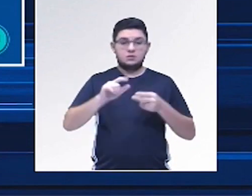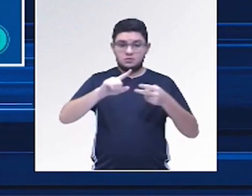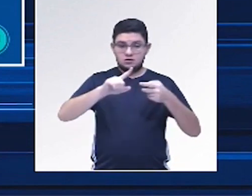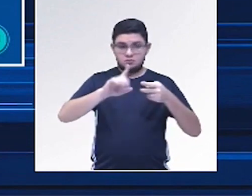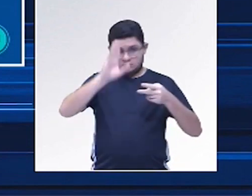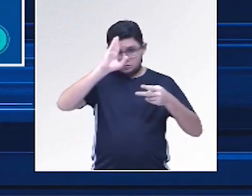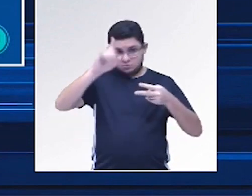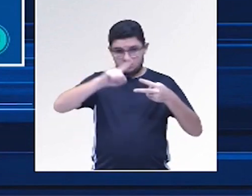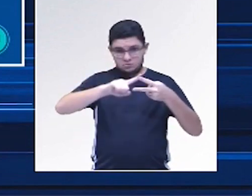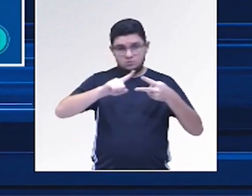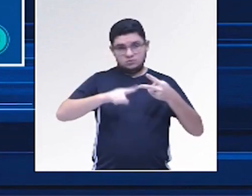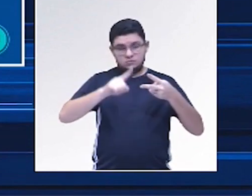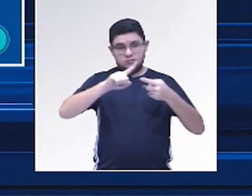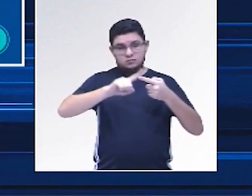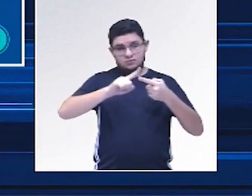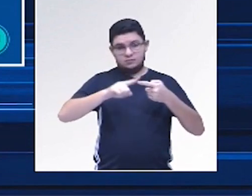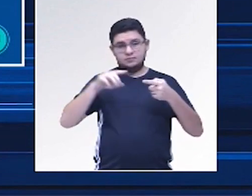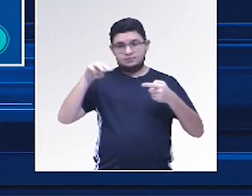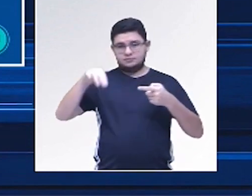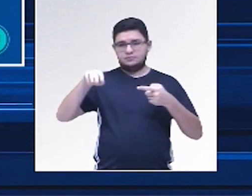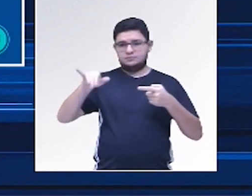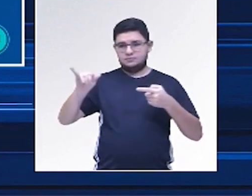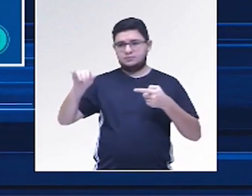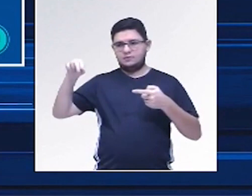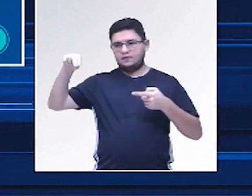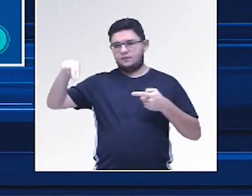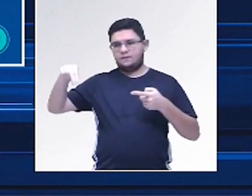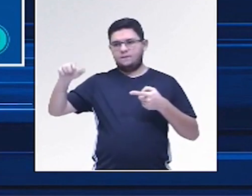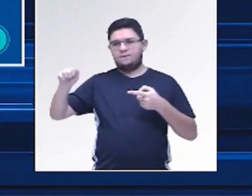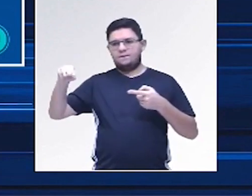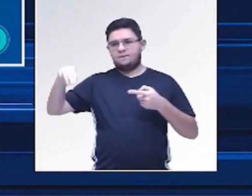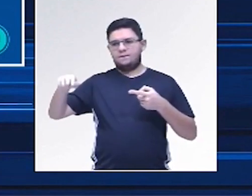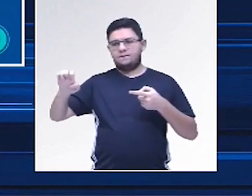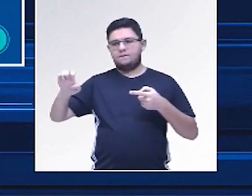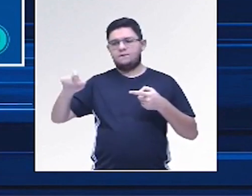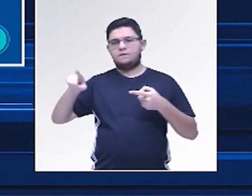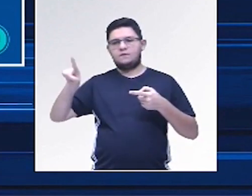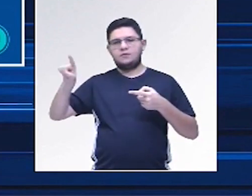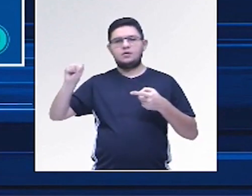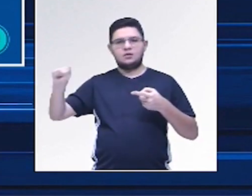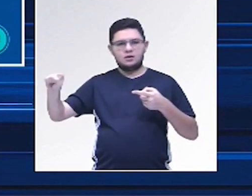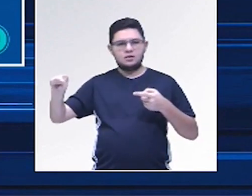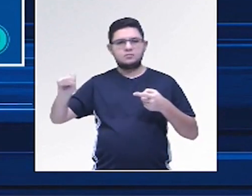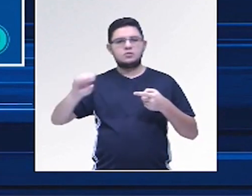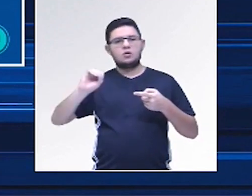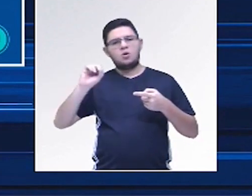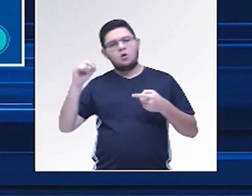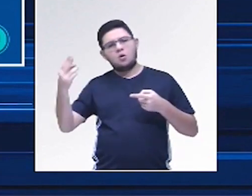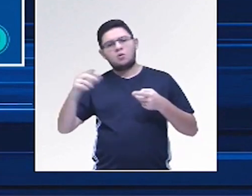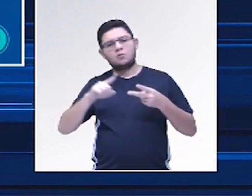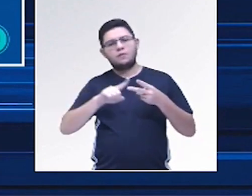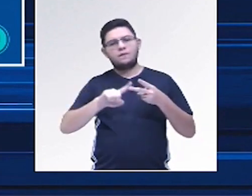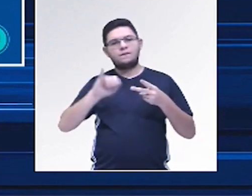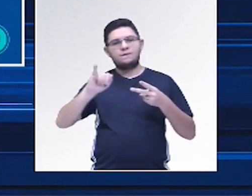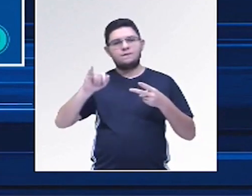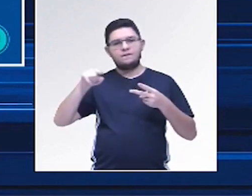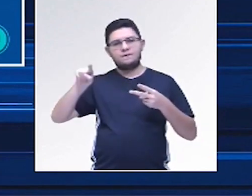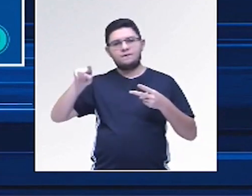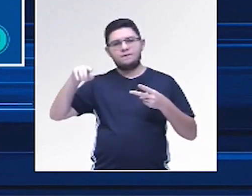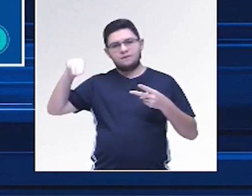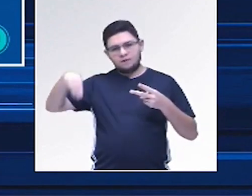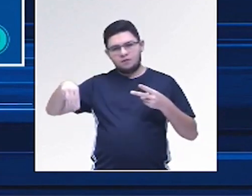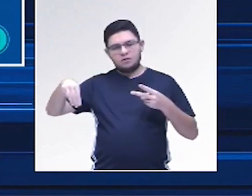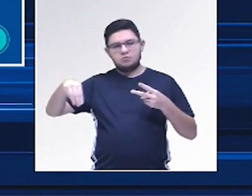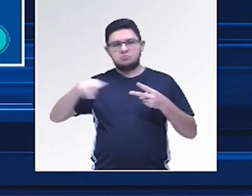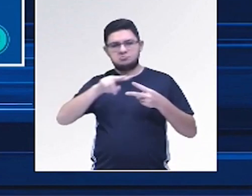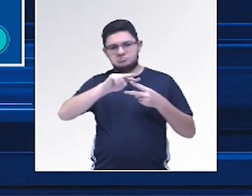my name's, e a de baixo, I'm, I'm, I'm. E